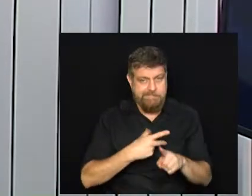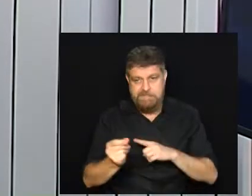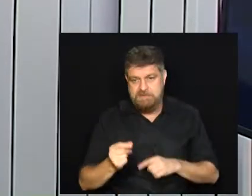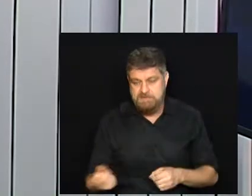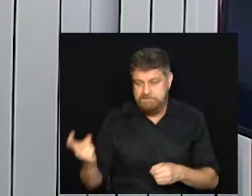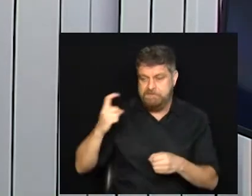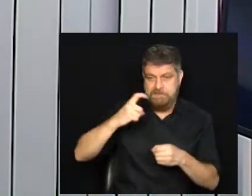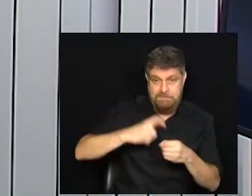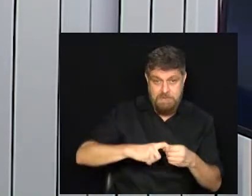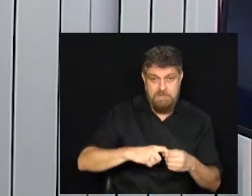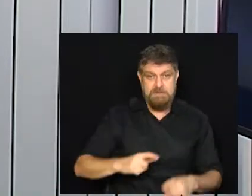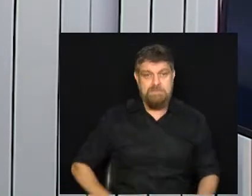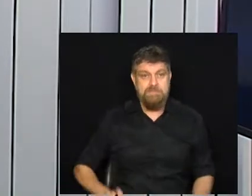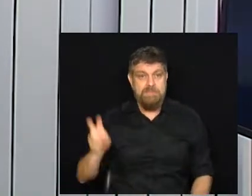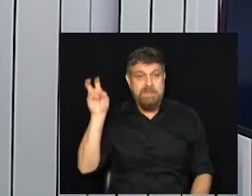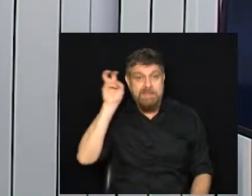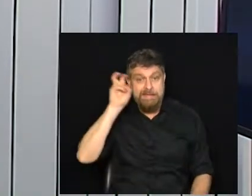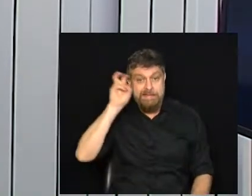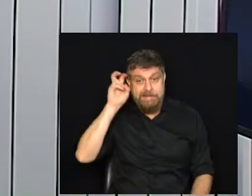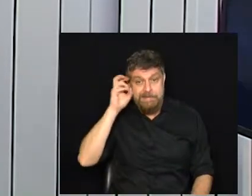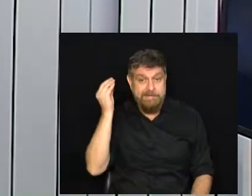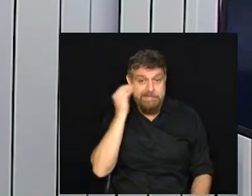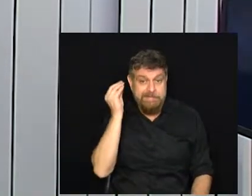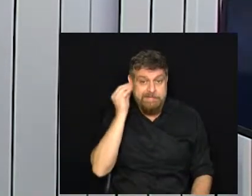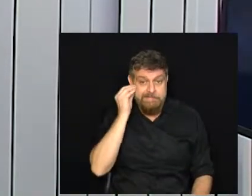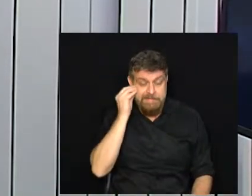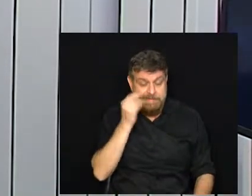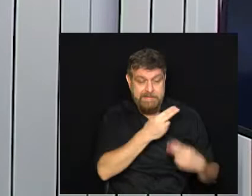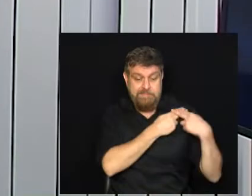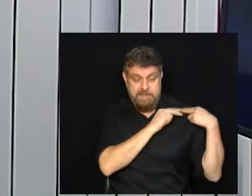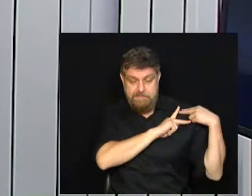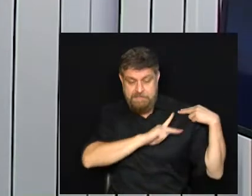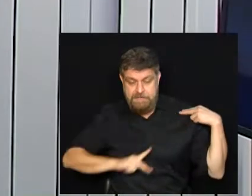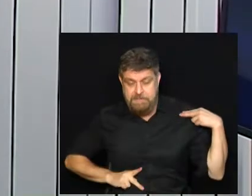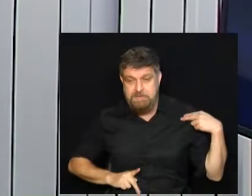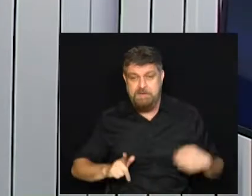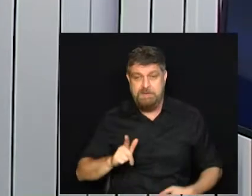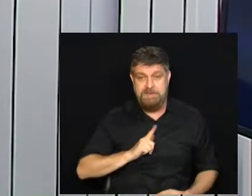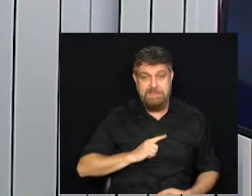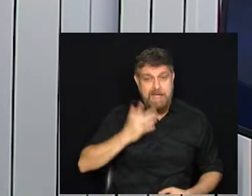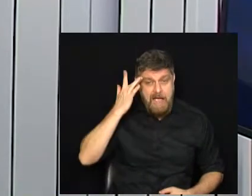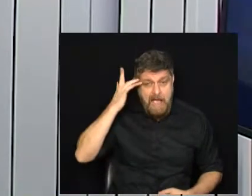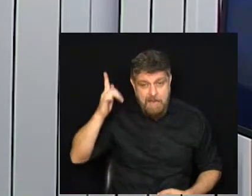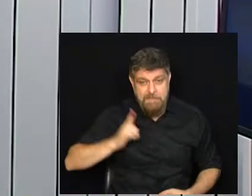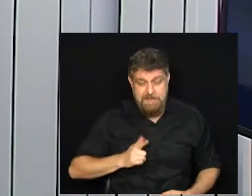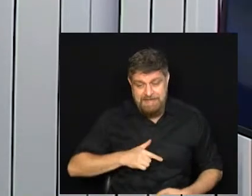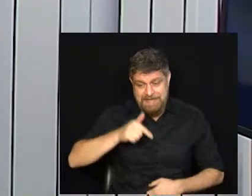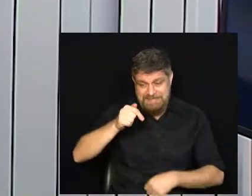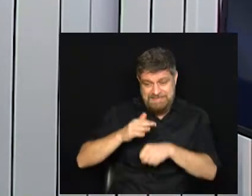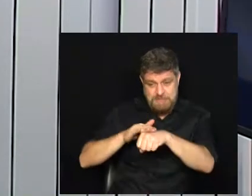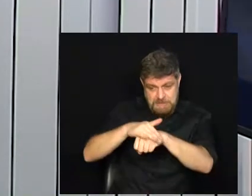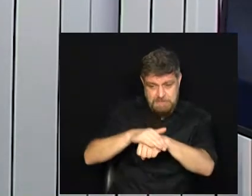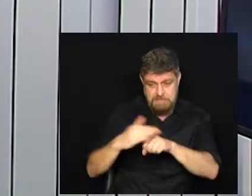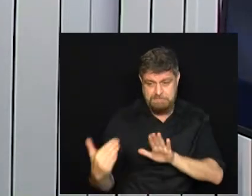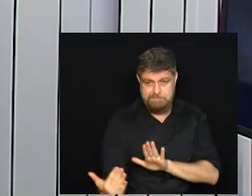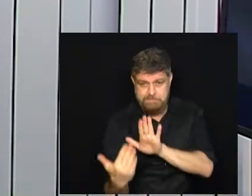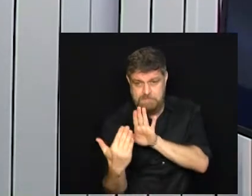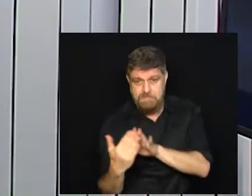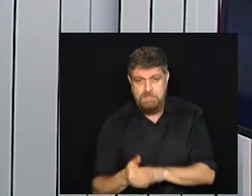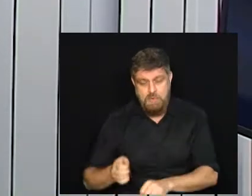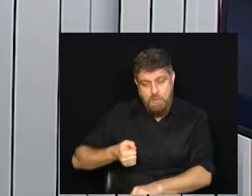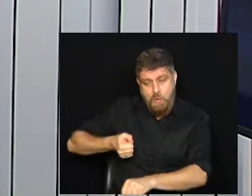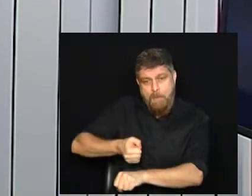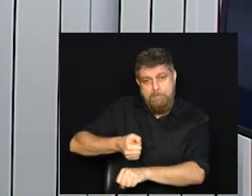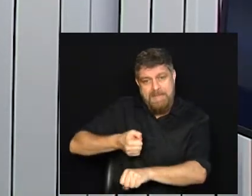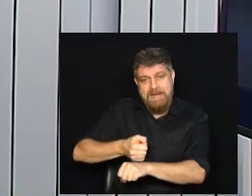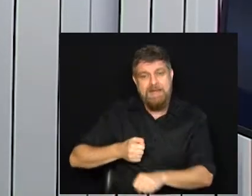retorno, na 5ª passagem à frente do clube. A Ponte Preta que recebe amanhã, 7 horas da noite, o Operário no